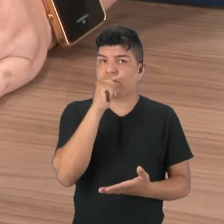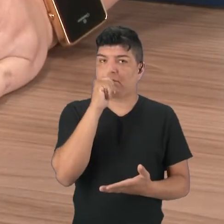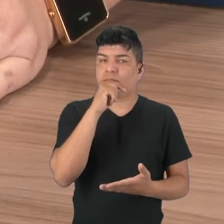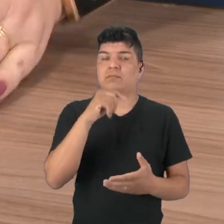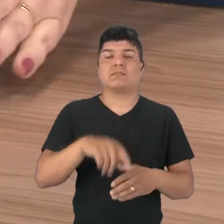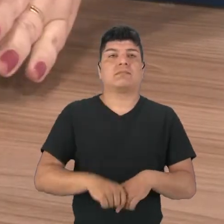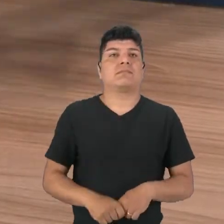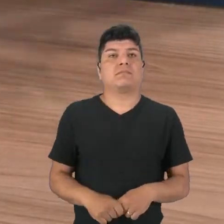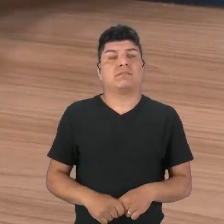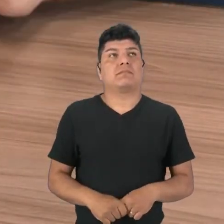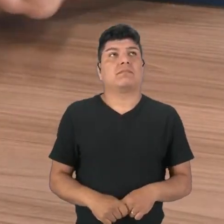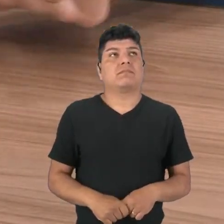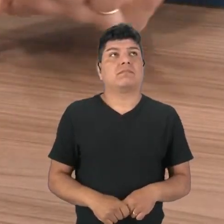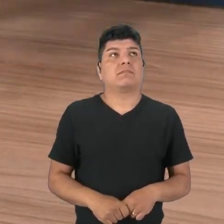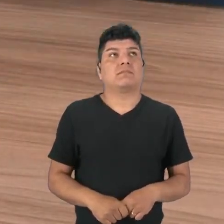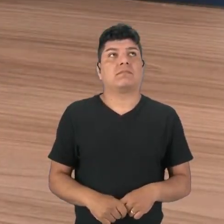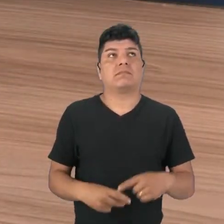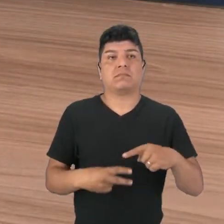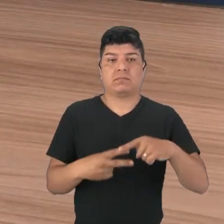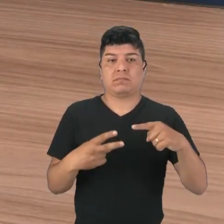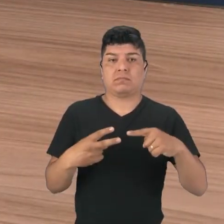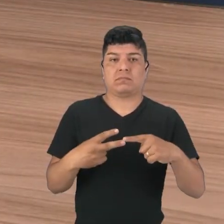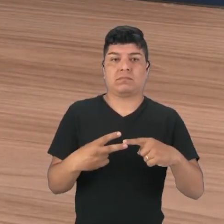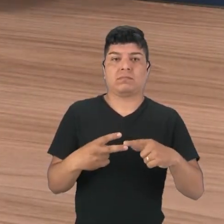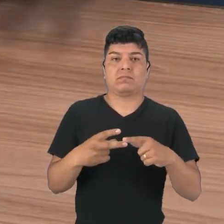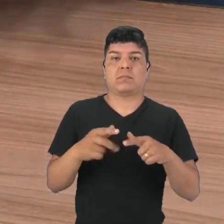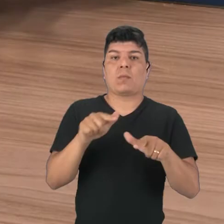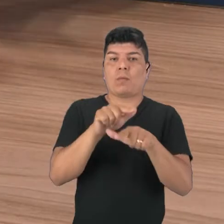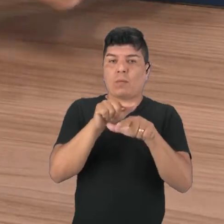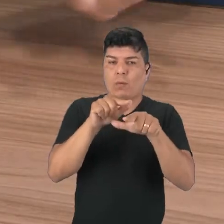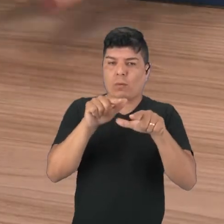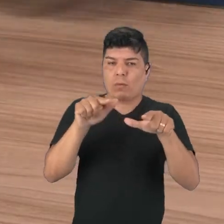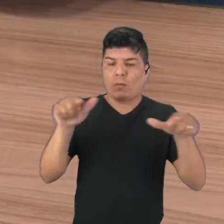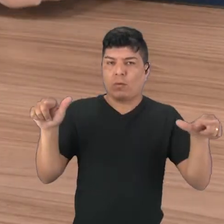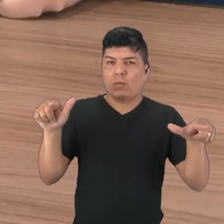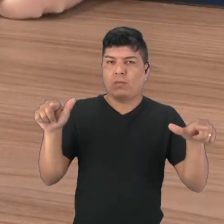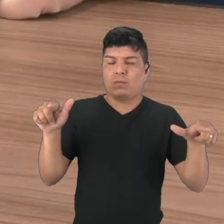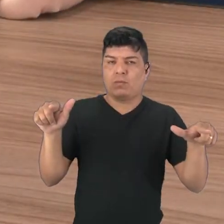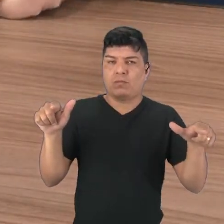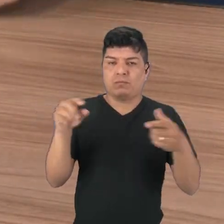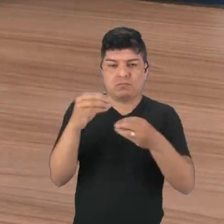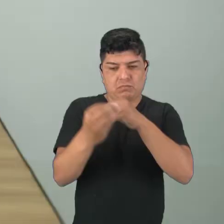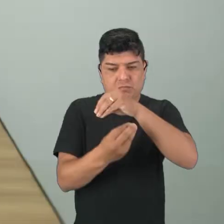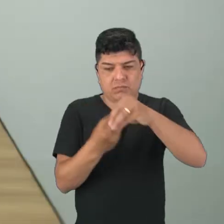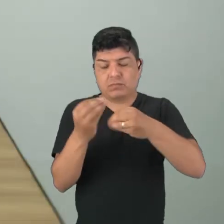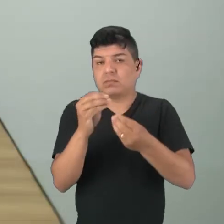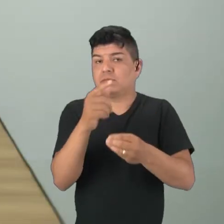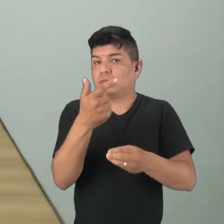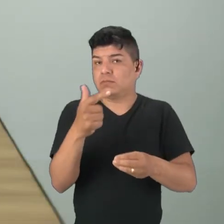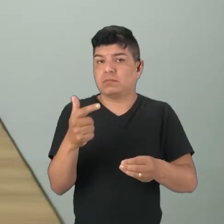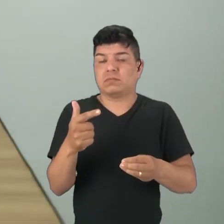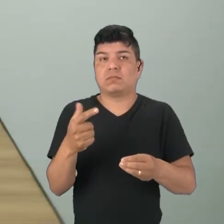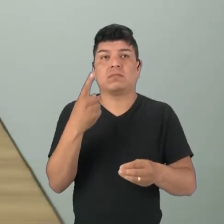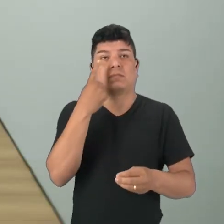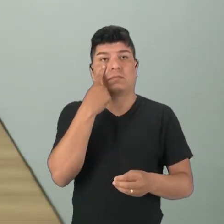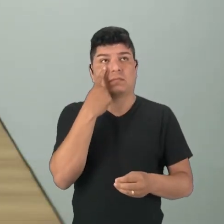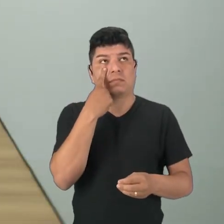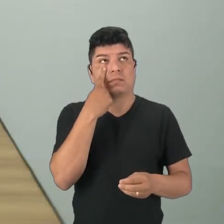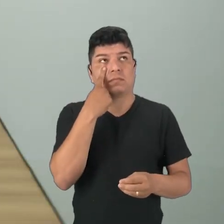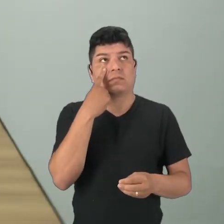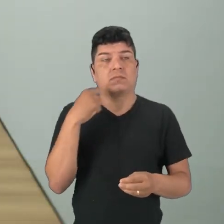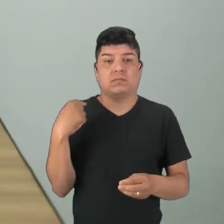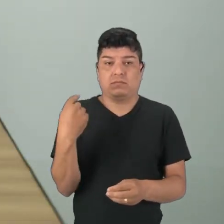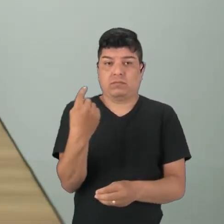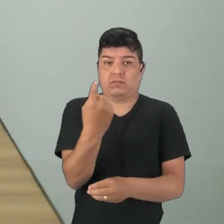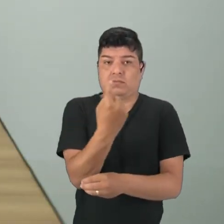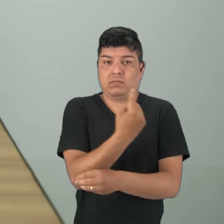Esses 2 copos com água, eles estão com águas puras, né? Não tem nenhuma mistura com ele. Nós vimos, né, que quando